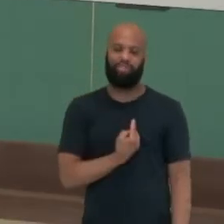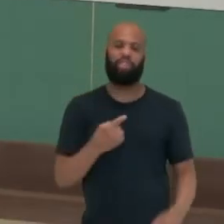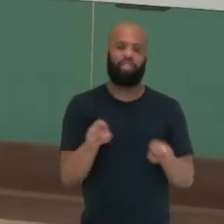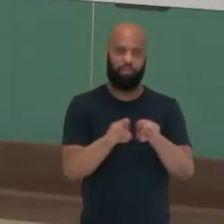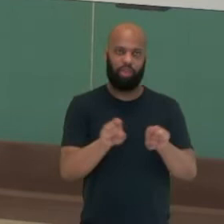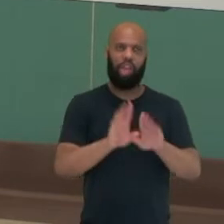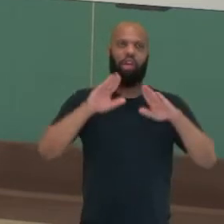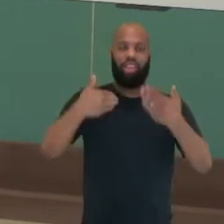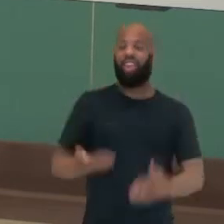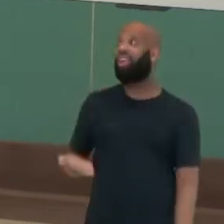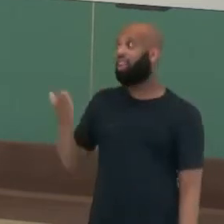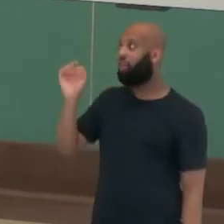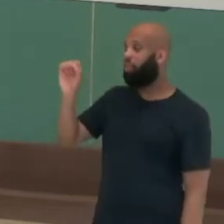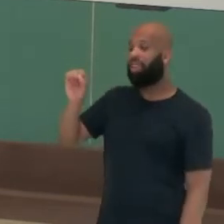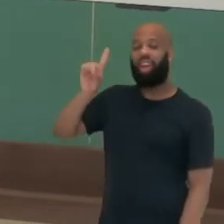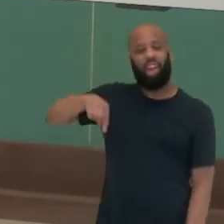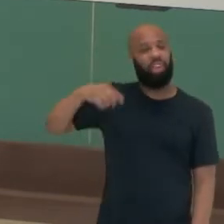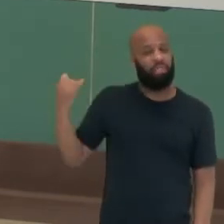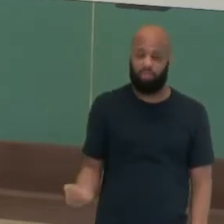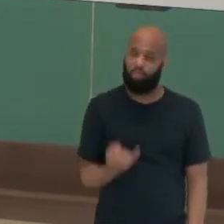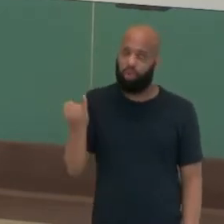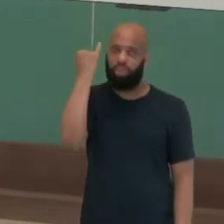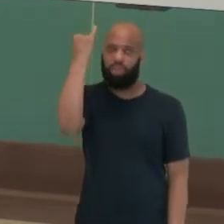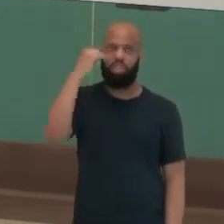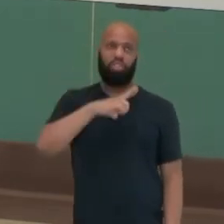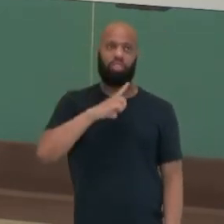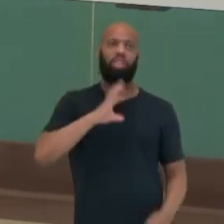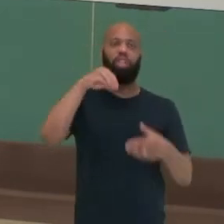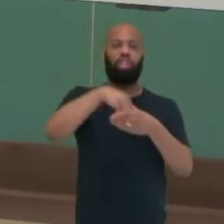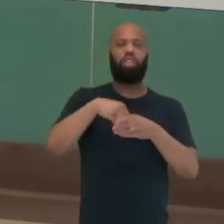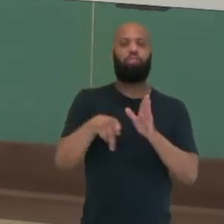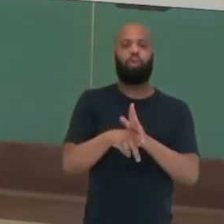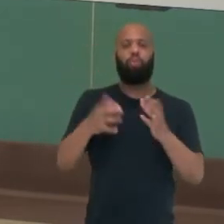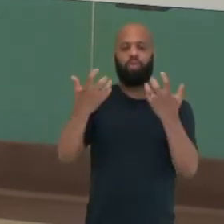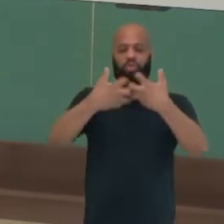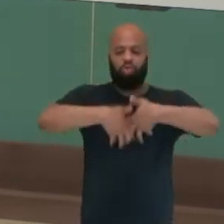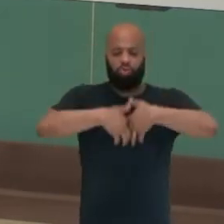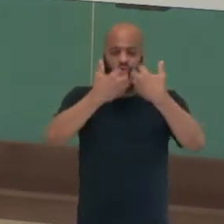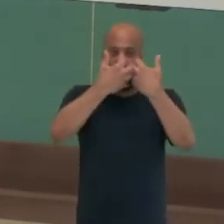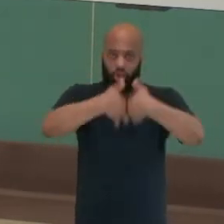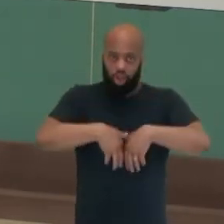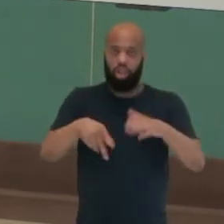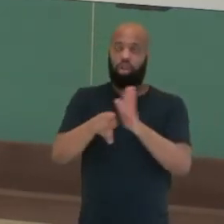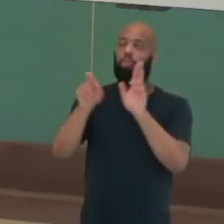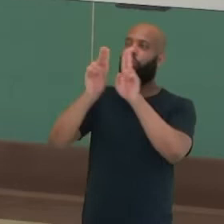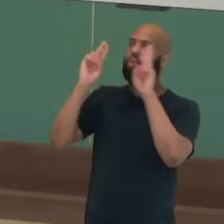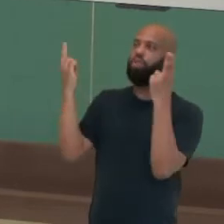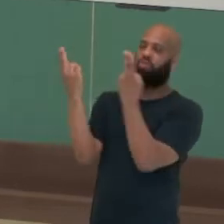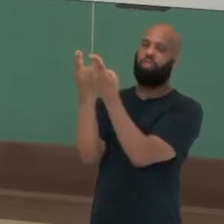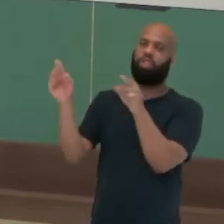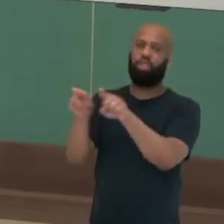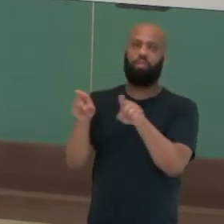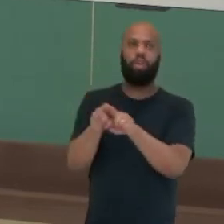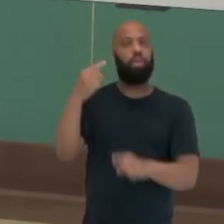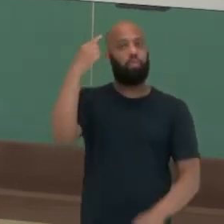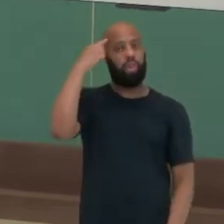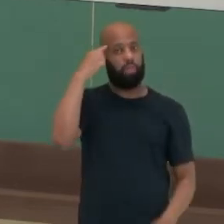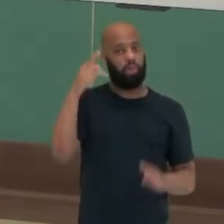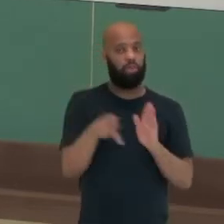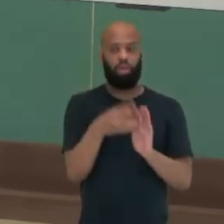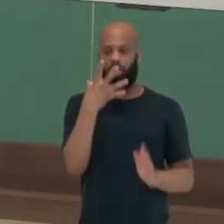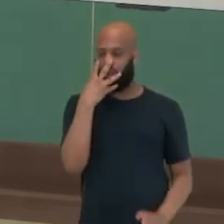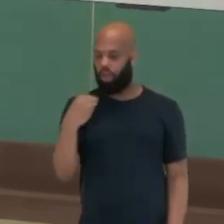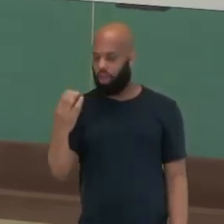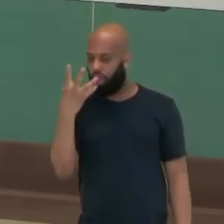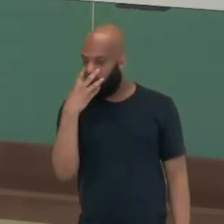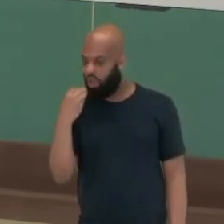Isso aqui é algo muito importante dentro dessa mecânica que rege o universo no pensamento de Hobbes.